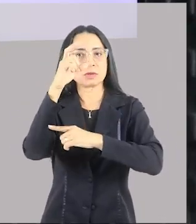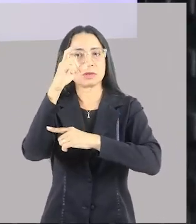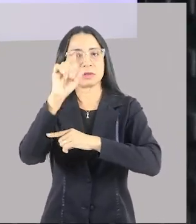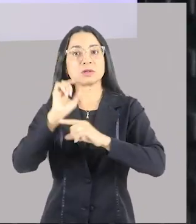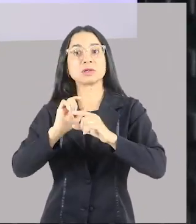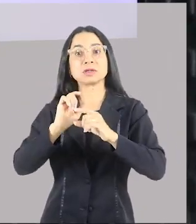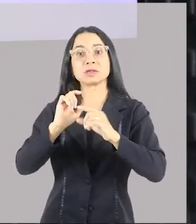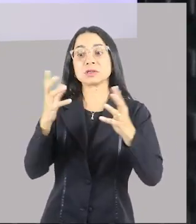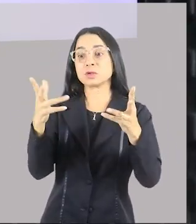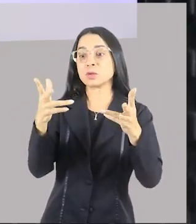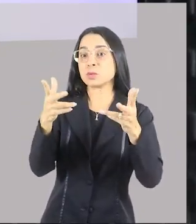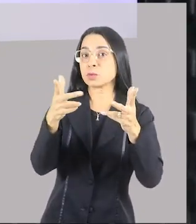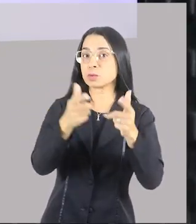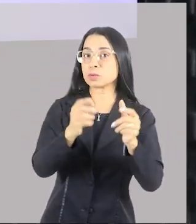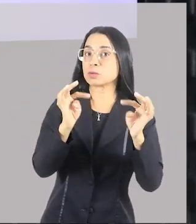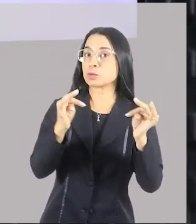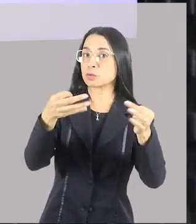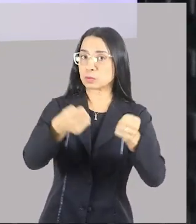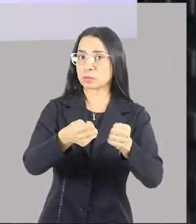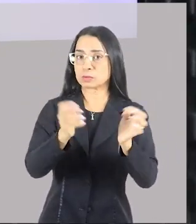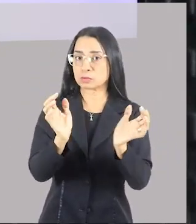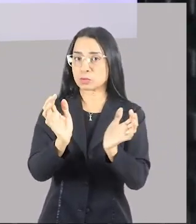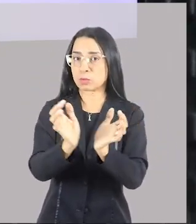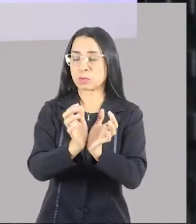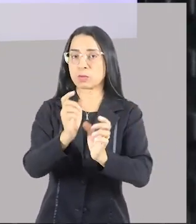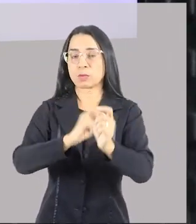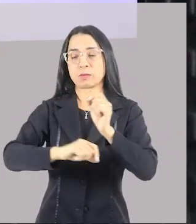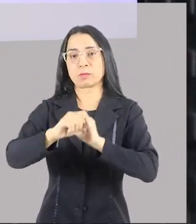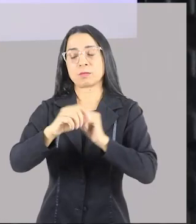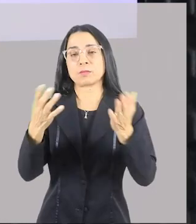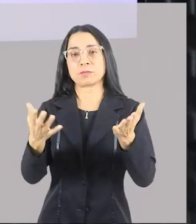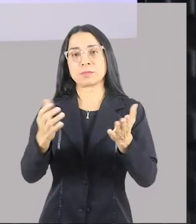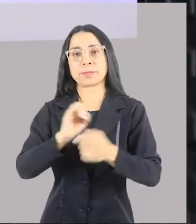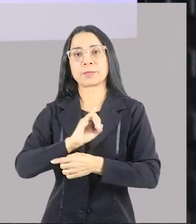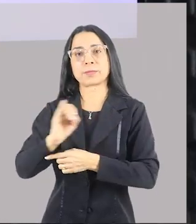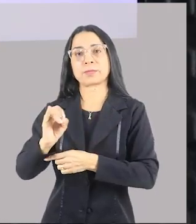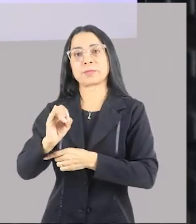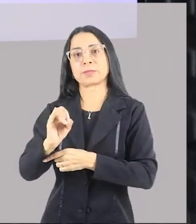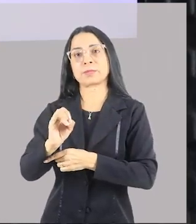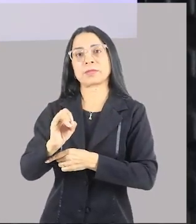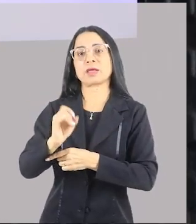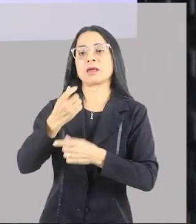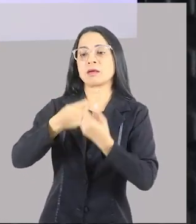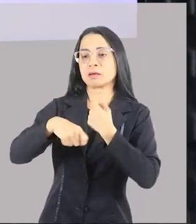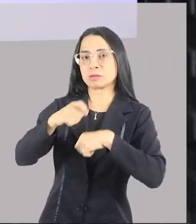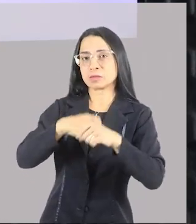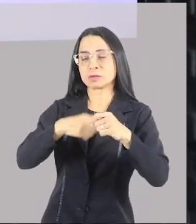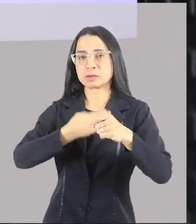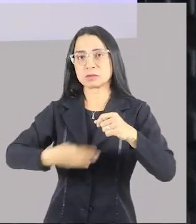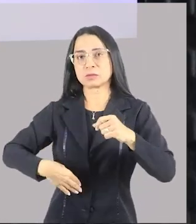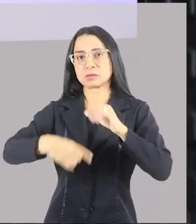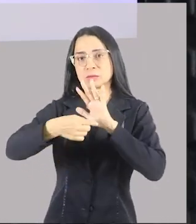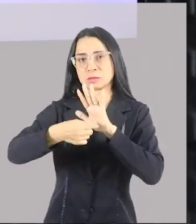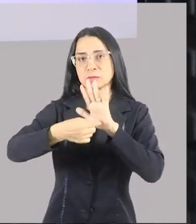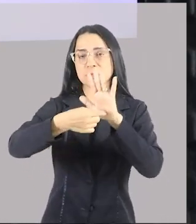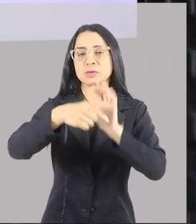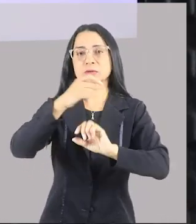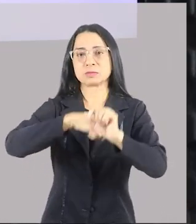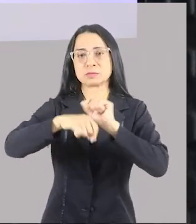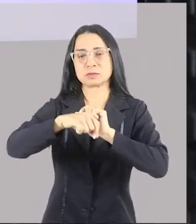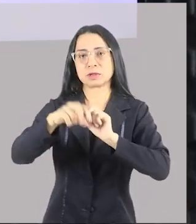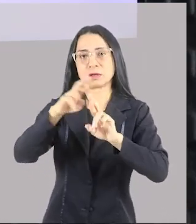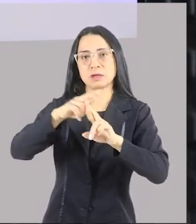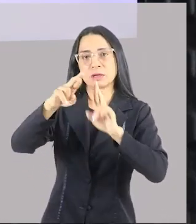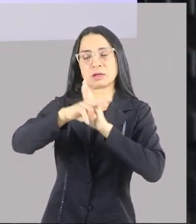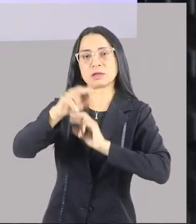os interesses de toda a coletividade. Se a administração pública vai se manifestar por meio de um ato